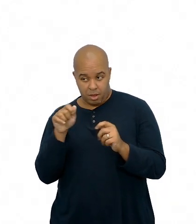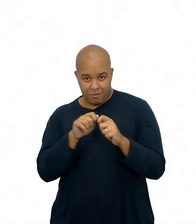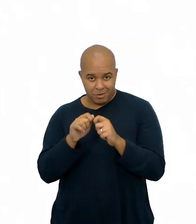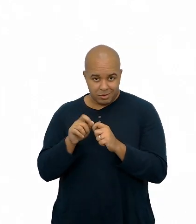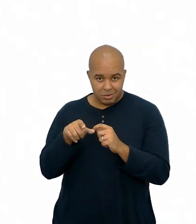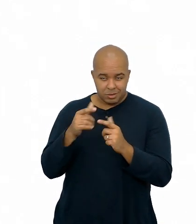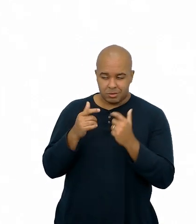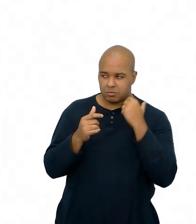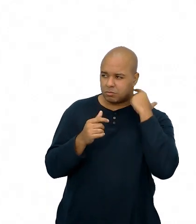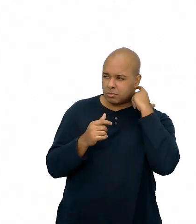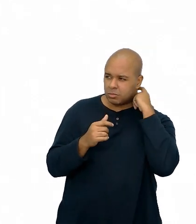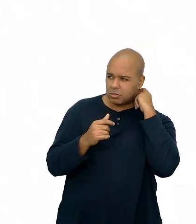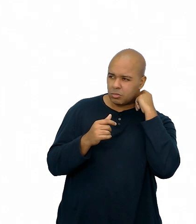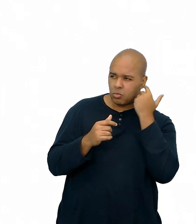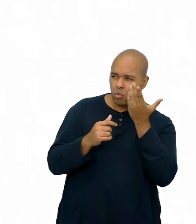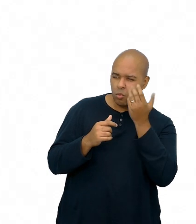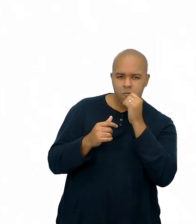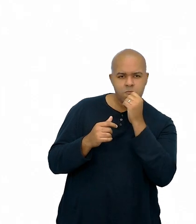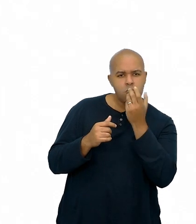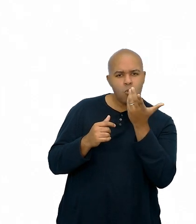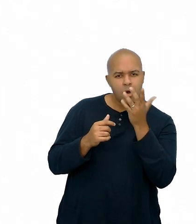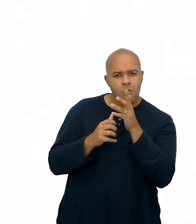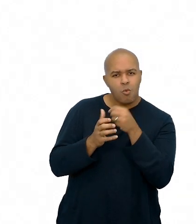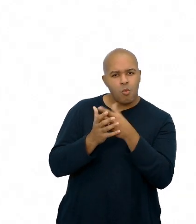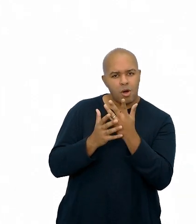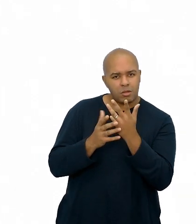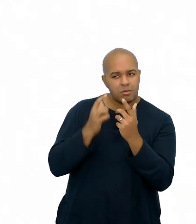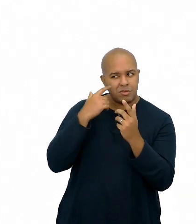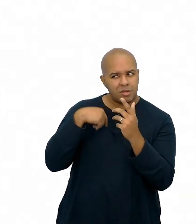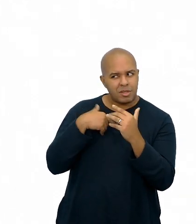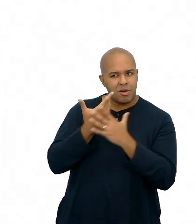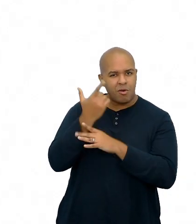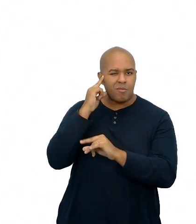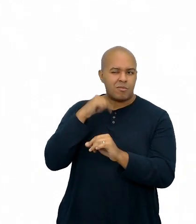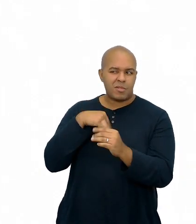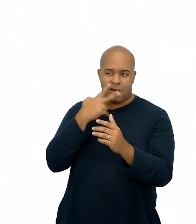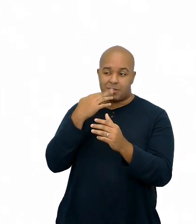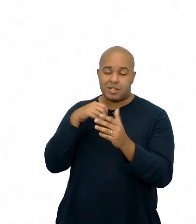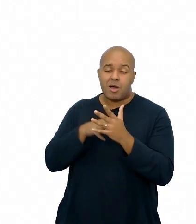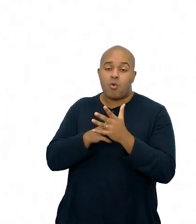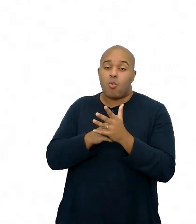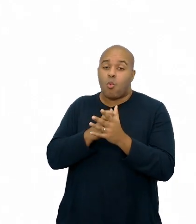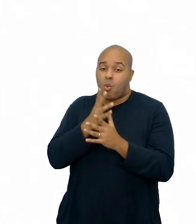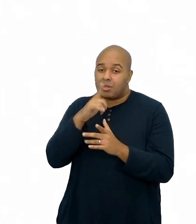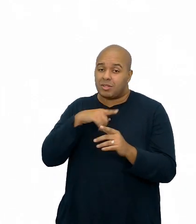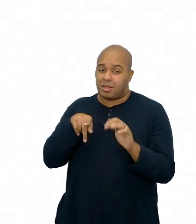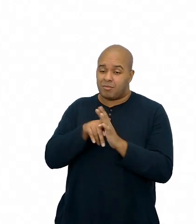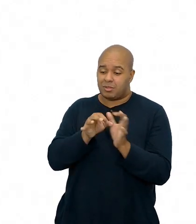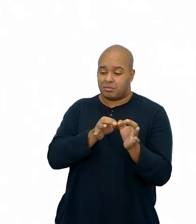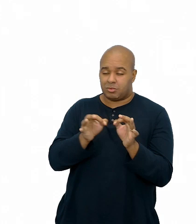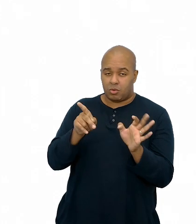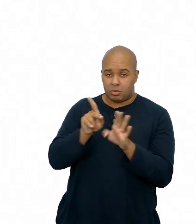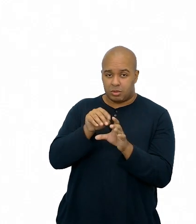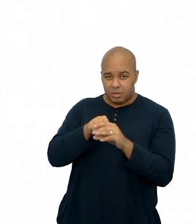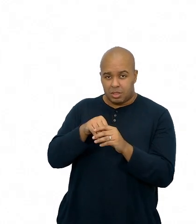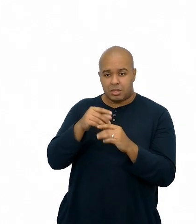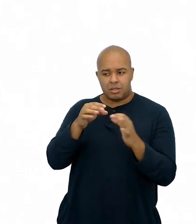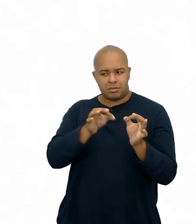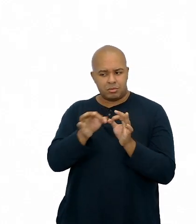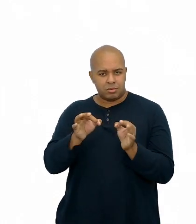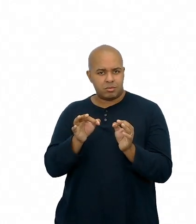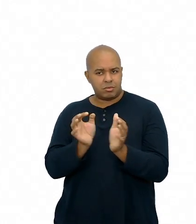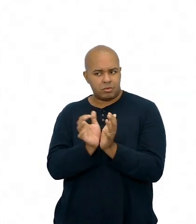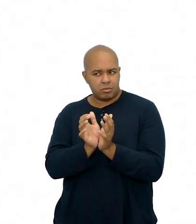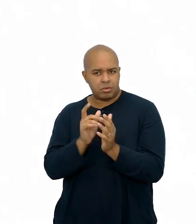fazer estimativas por meio de estratégias diversas a respeito da quantidade de objetos de coleções